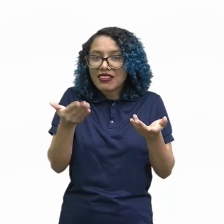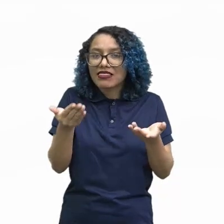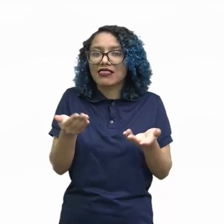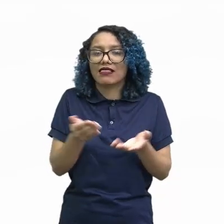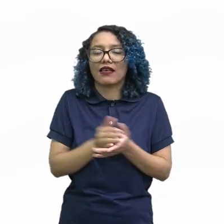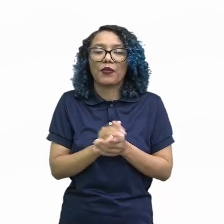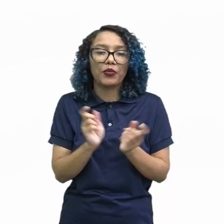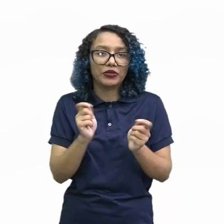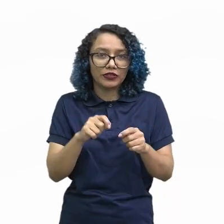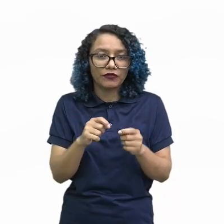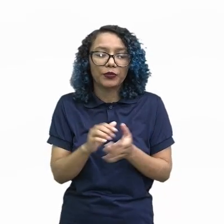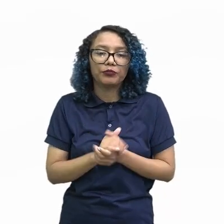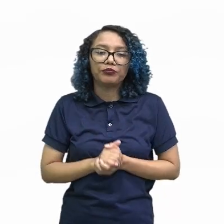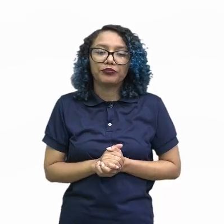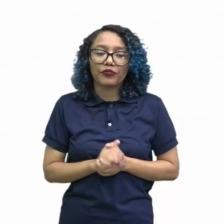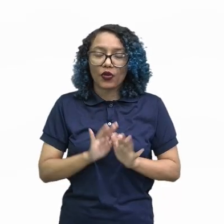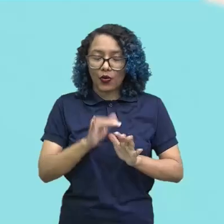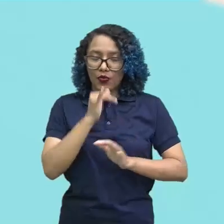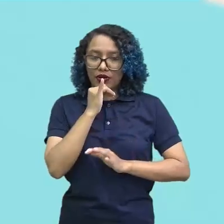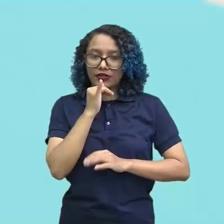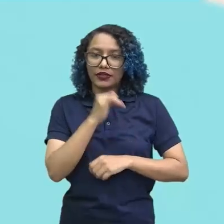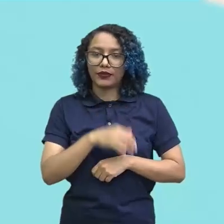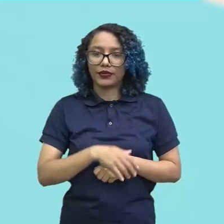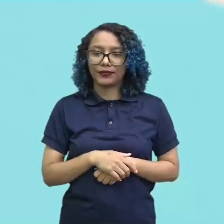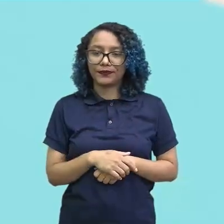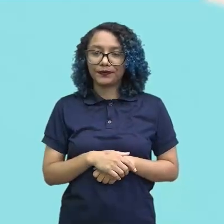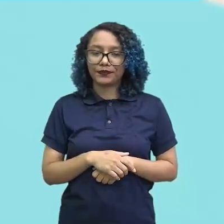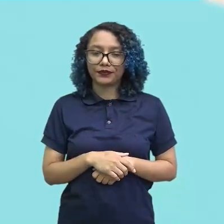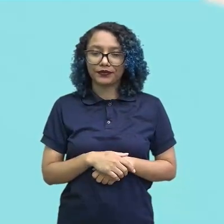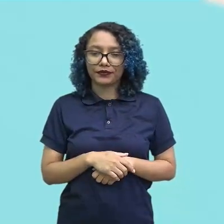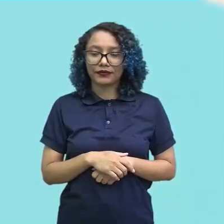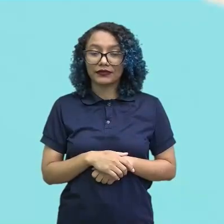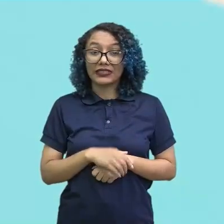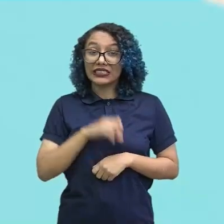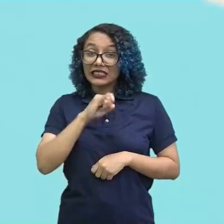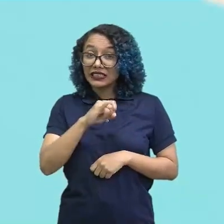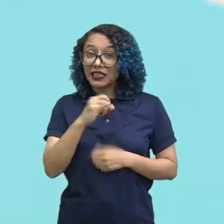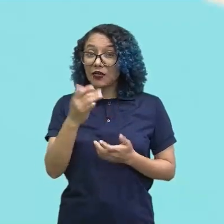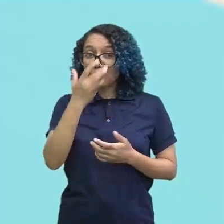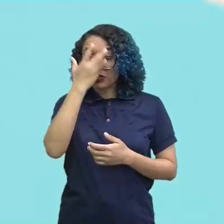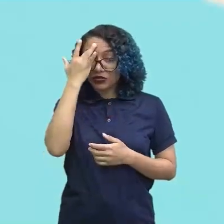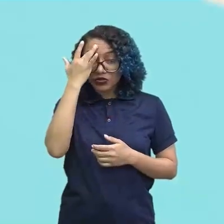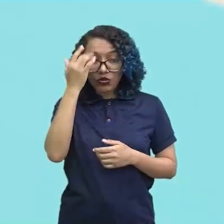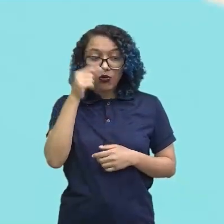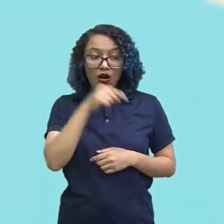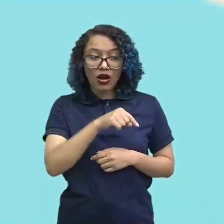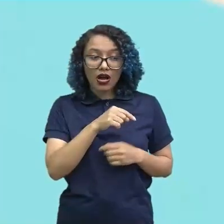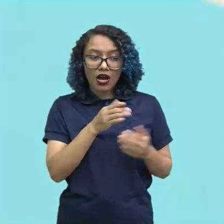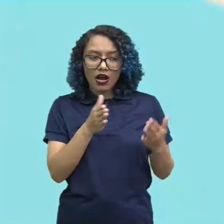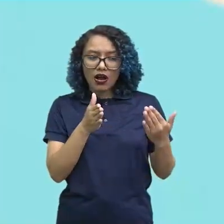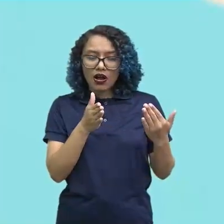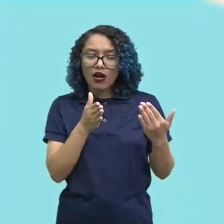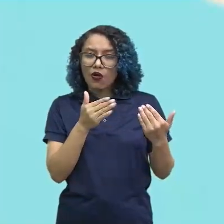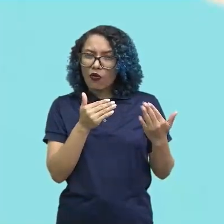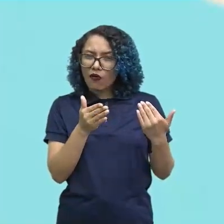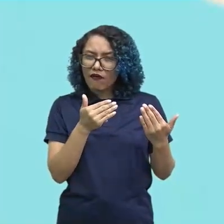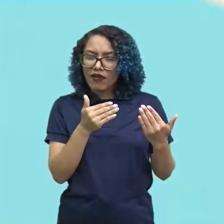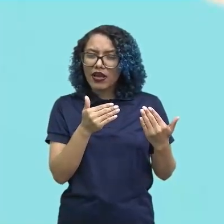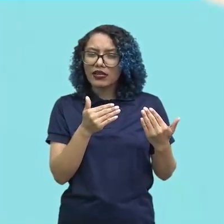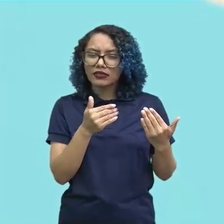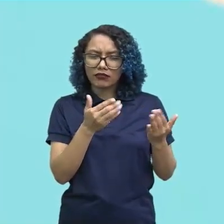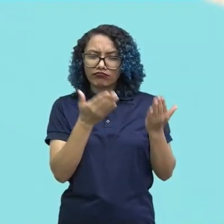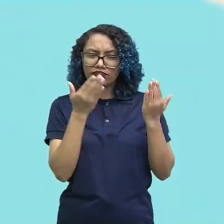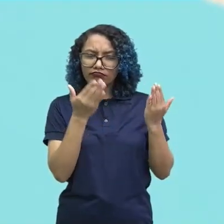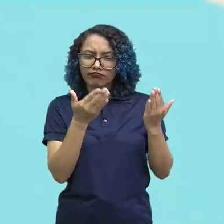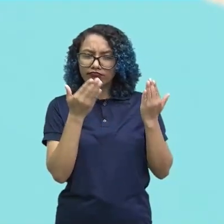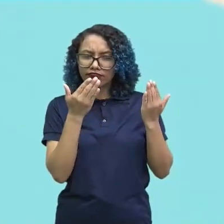comigo, quando você está ouvindo uma conversa de uma pessoa que você começa a desconfiar e, de